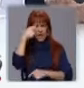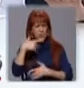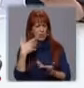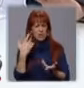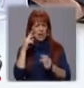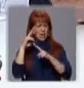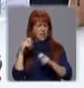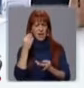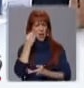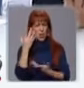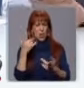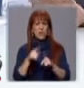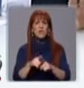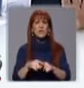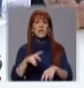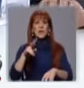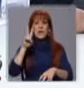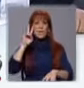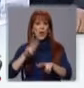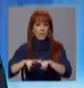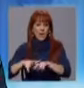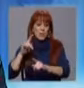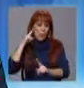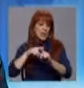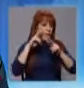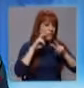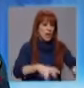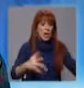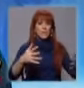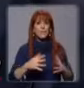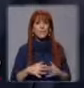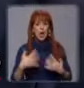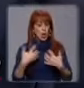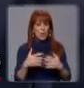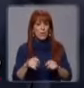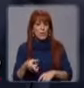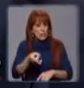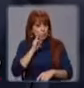a ser investigado foi preso para investigar isso não tenho dúvidas O que é ilegal mas foi preso para investigar